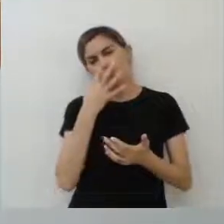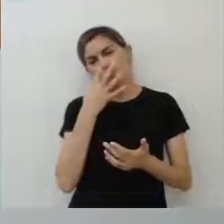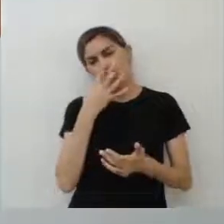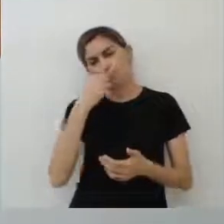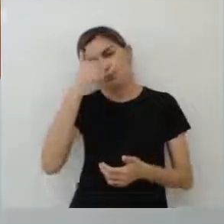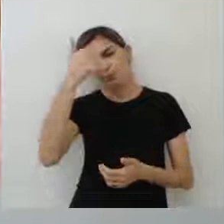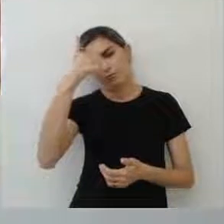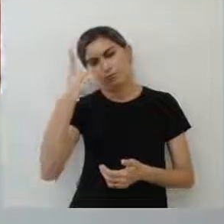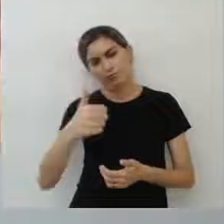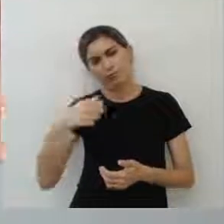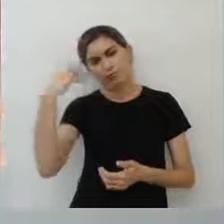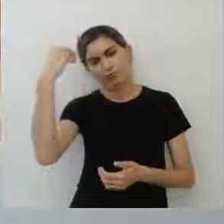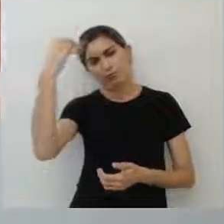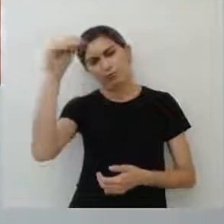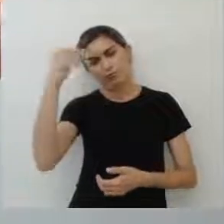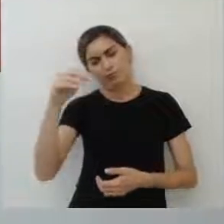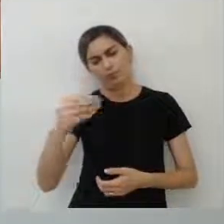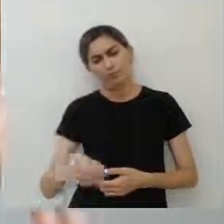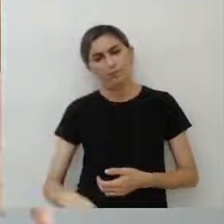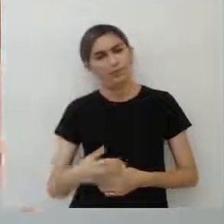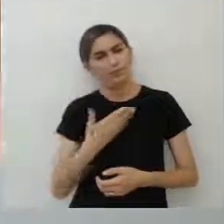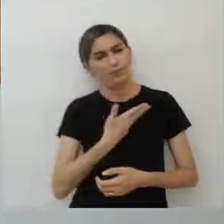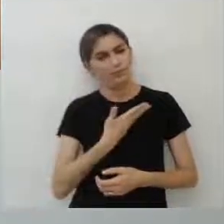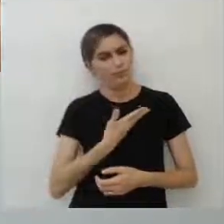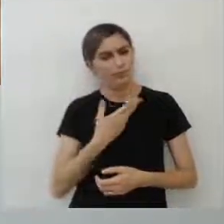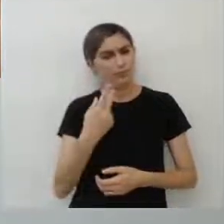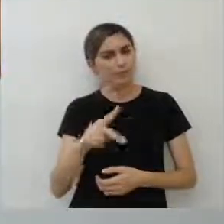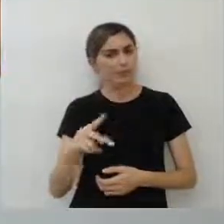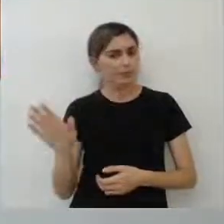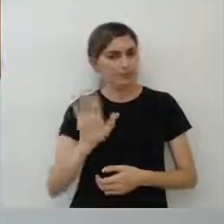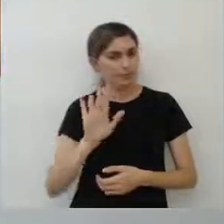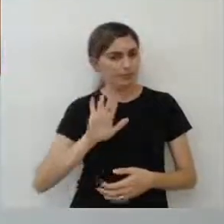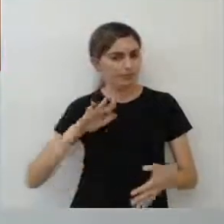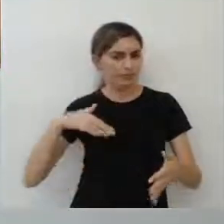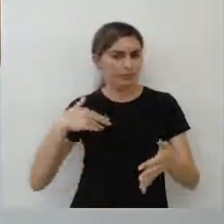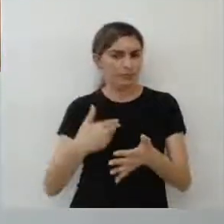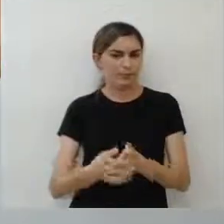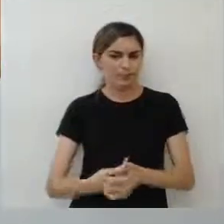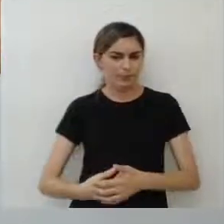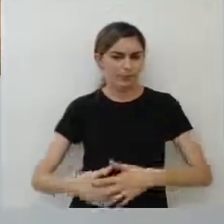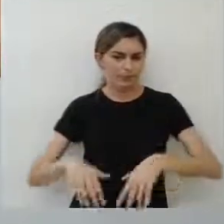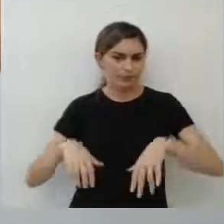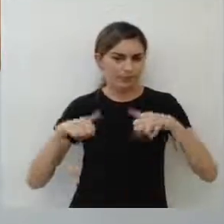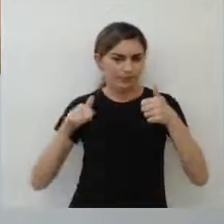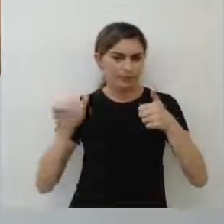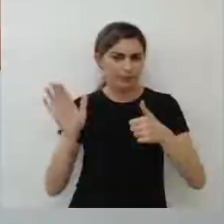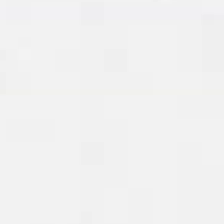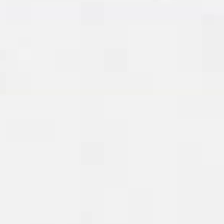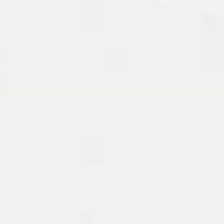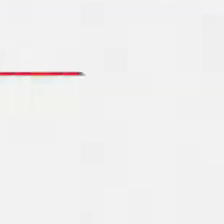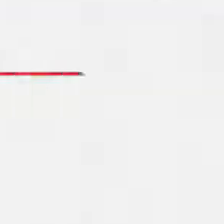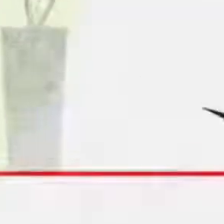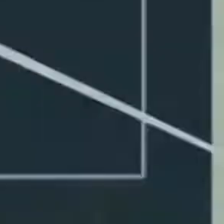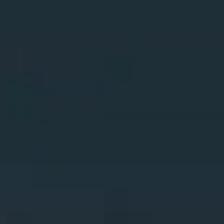like, compartilhem o vídeo com seus colegas e até a próxima aula. Tchau, tchau!